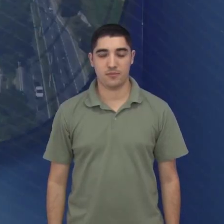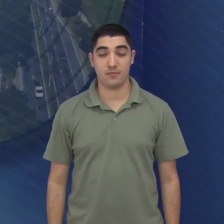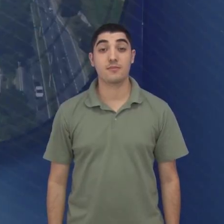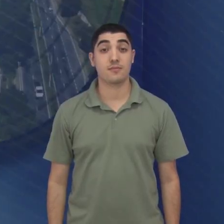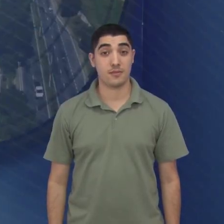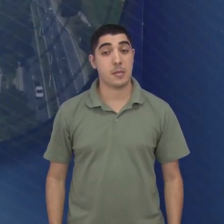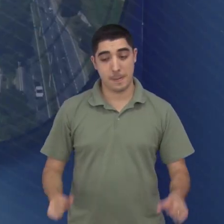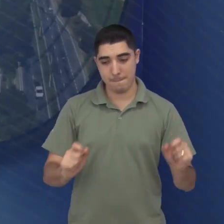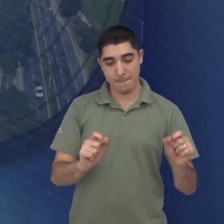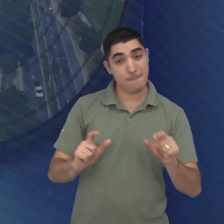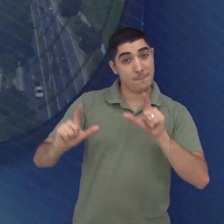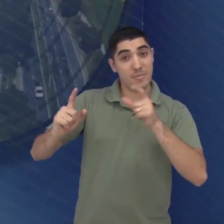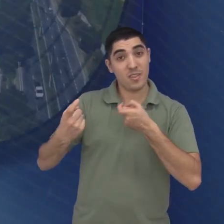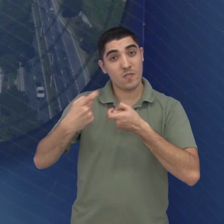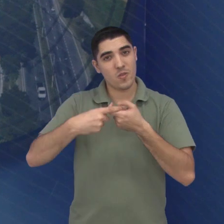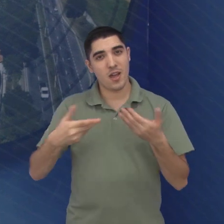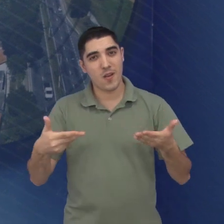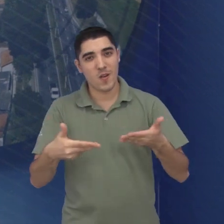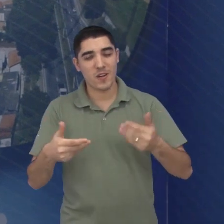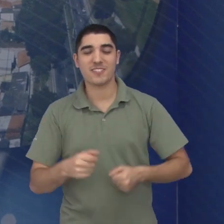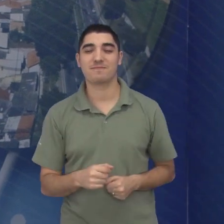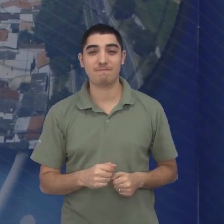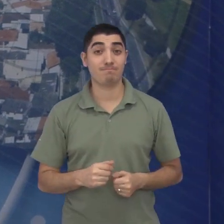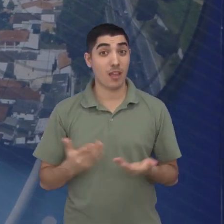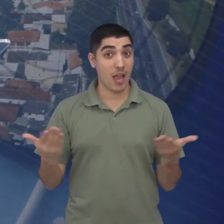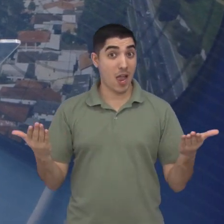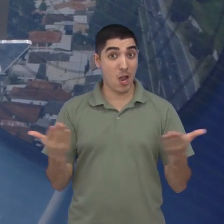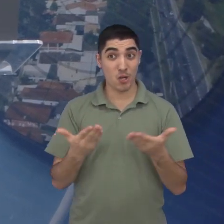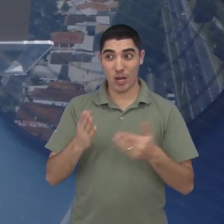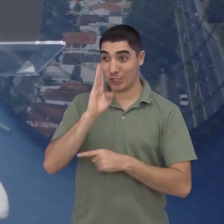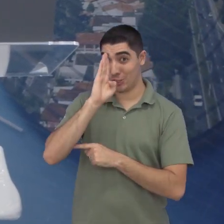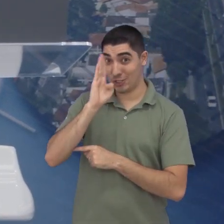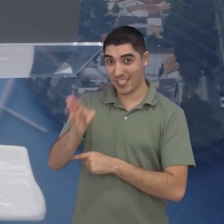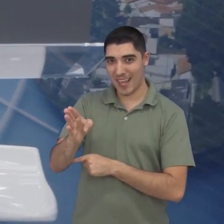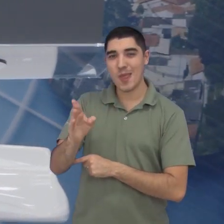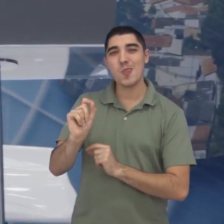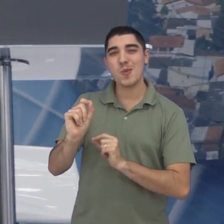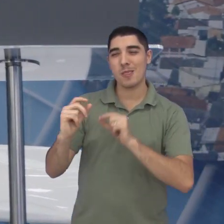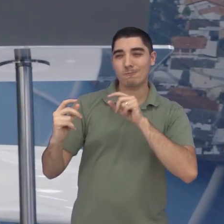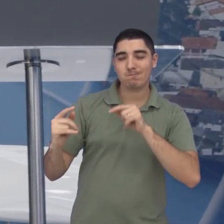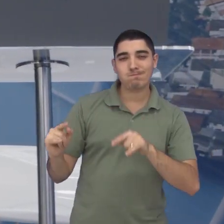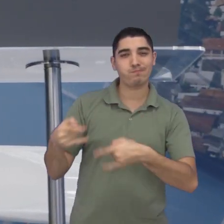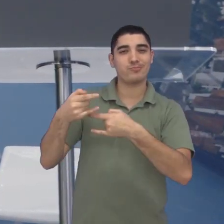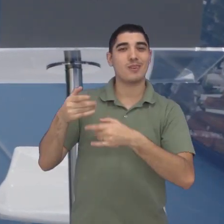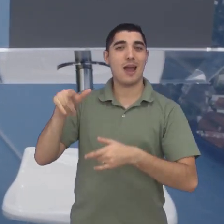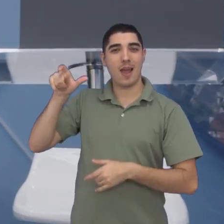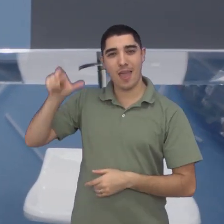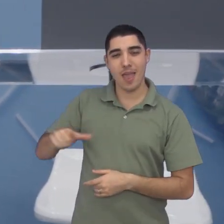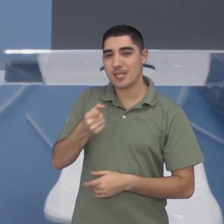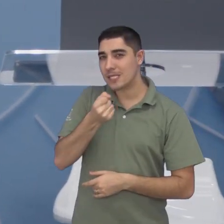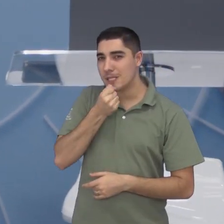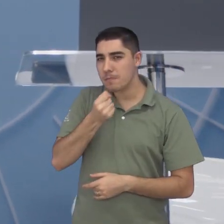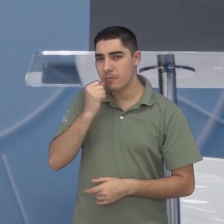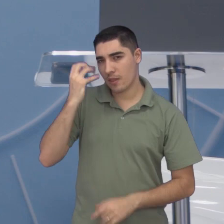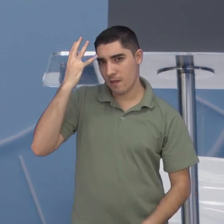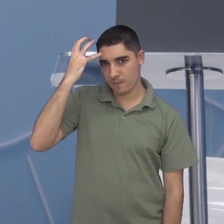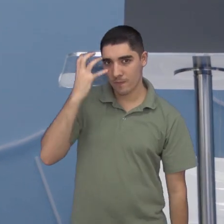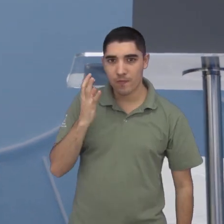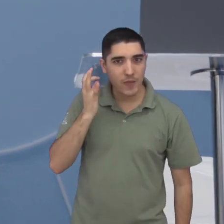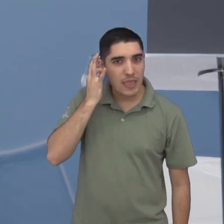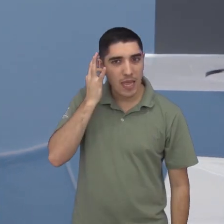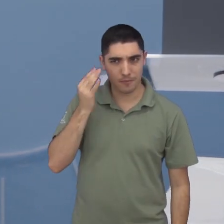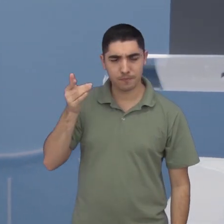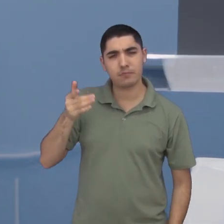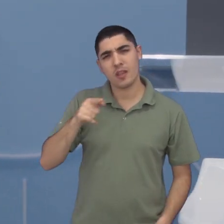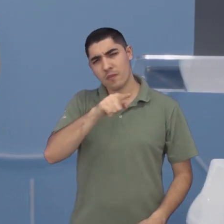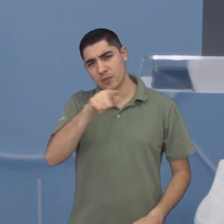De volta com Diálogos, e a gente já vai direto fazer um contato com a repórter Fernanda Santos. Vocês conseguem